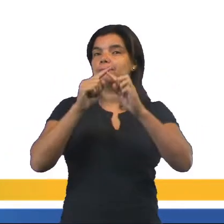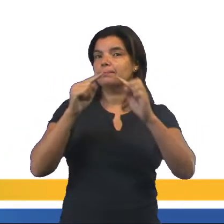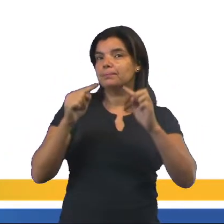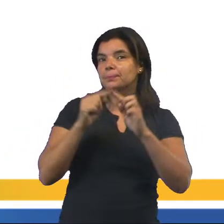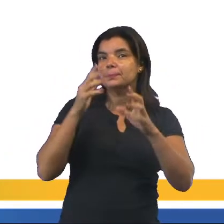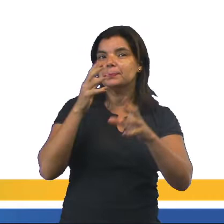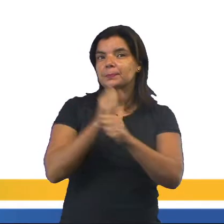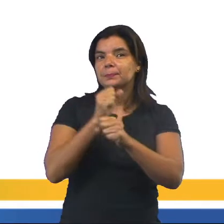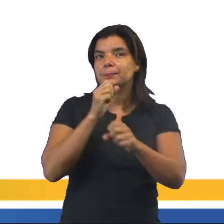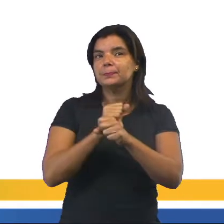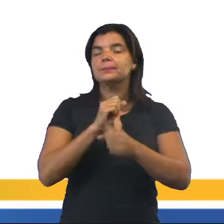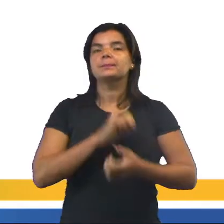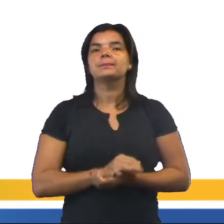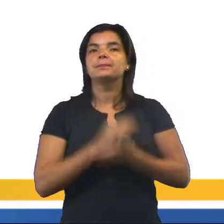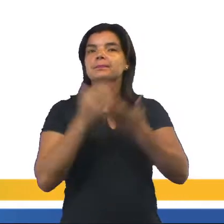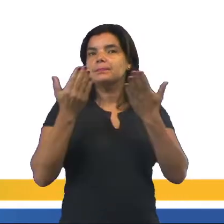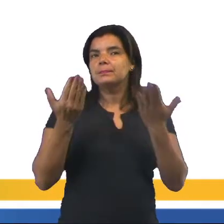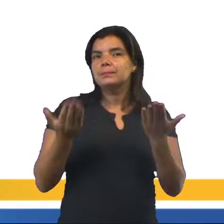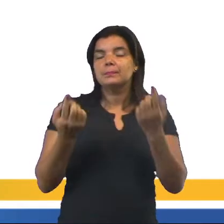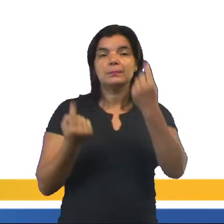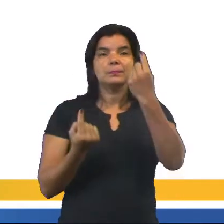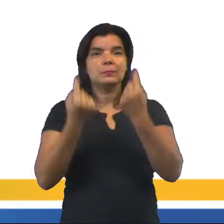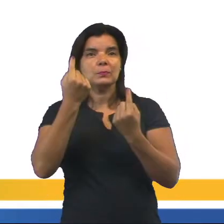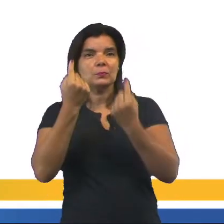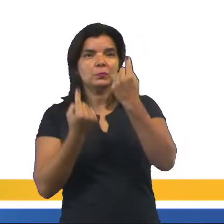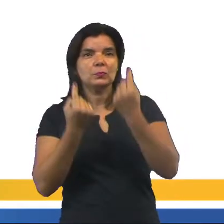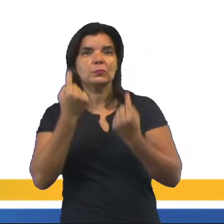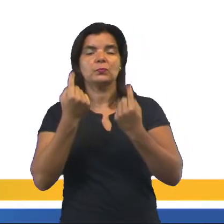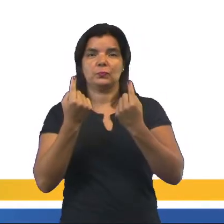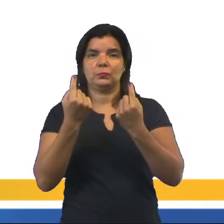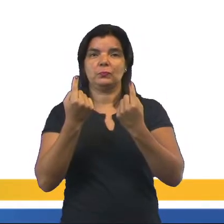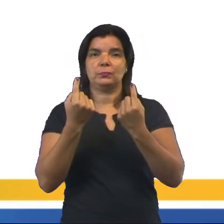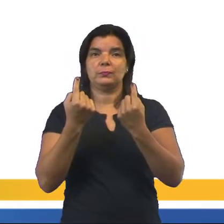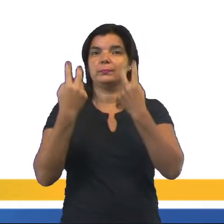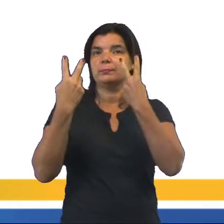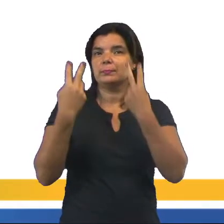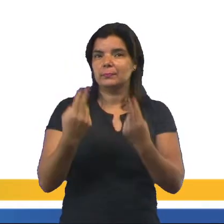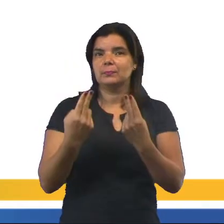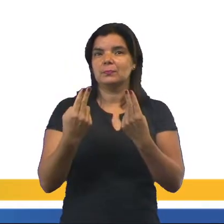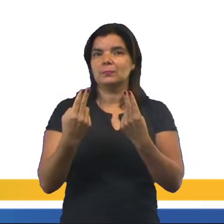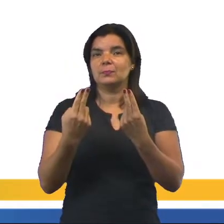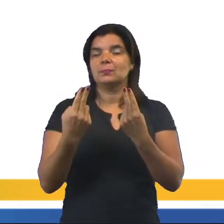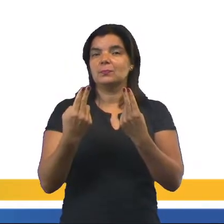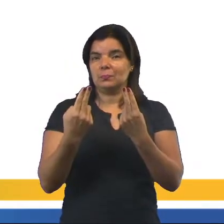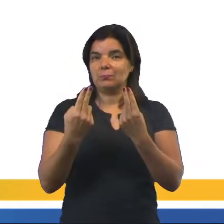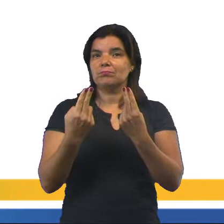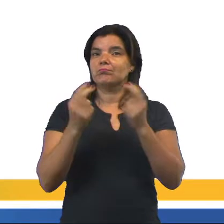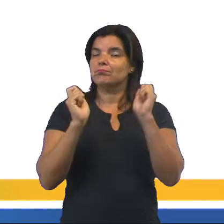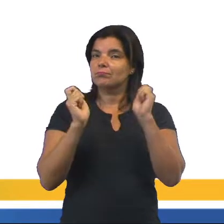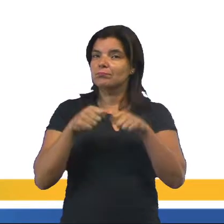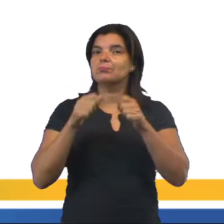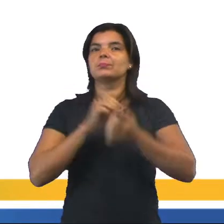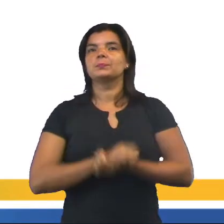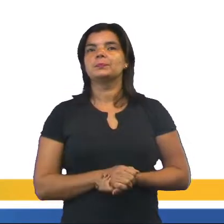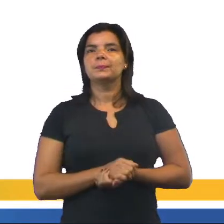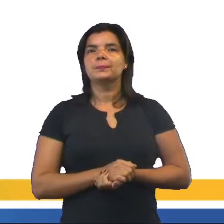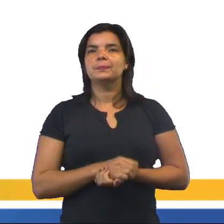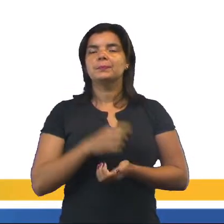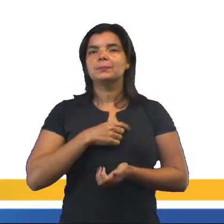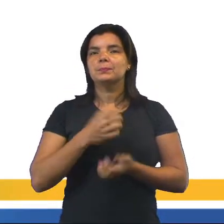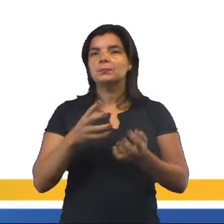funções trigonométricas em que ambos os lados da igualdade são